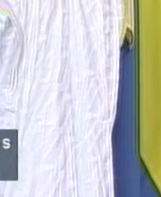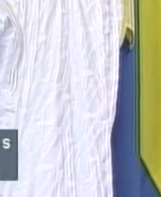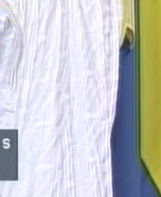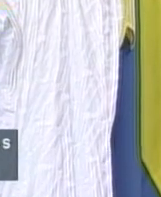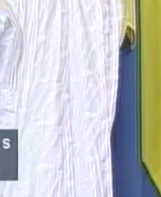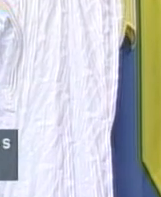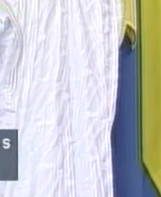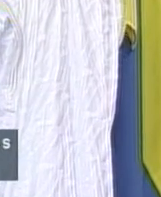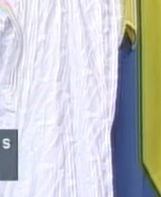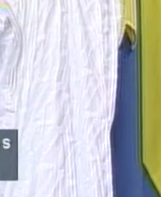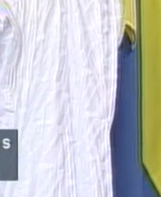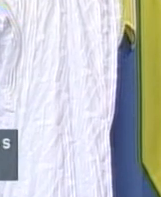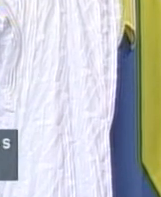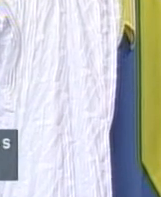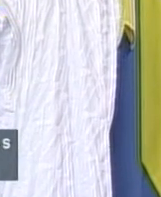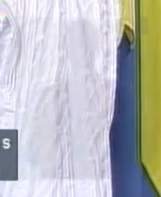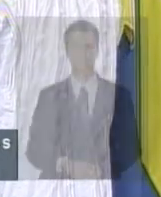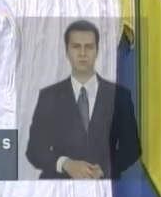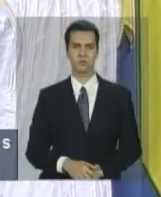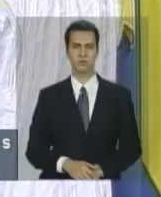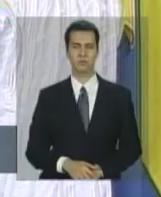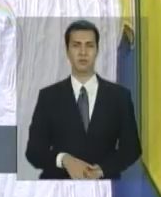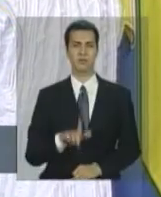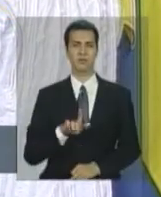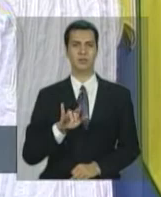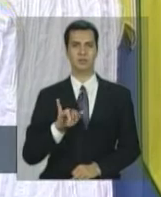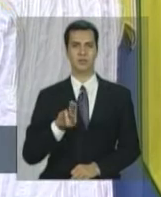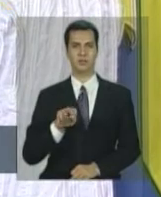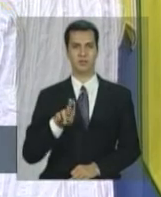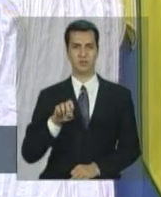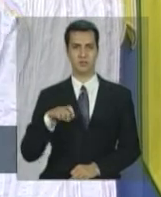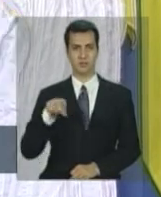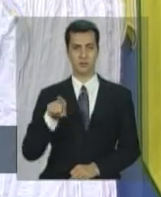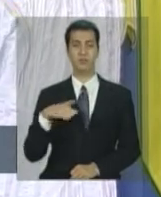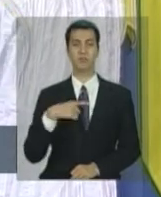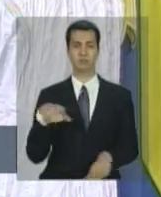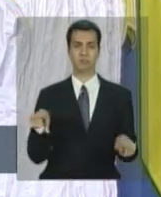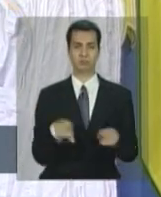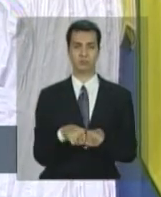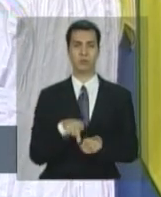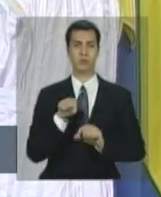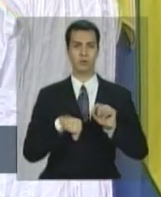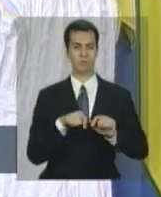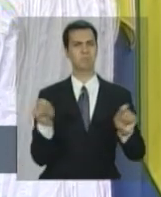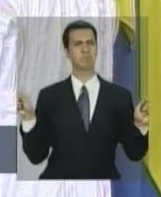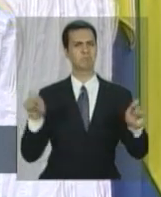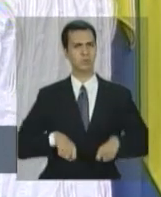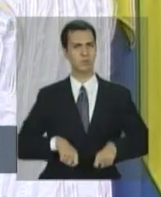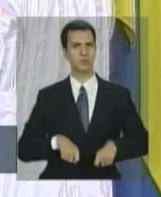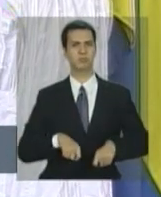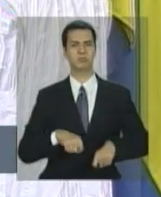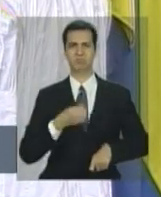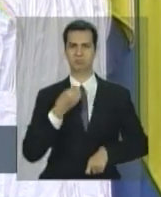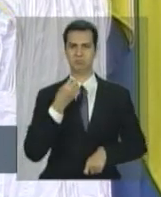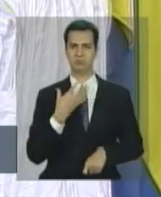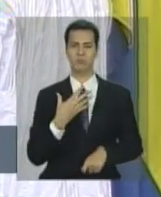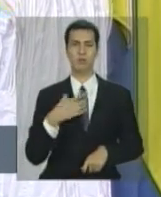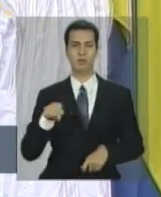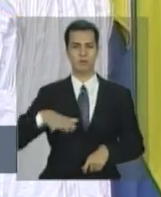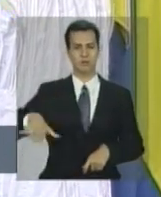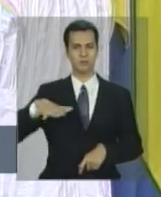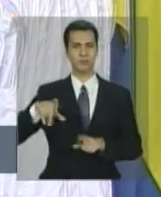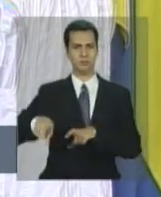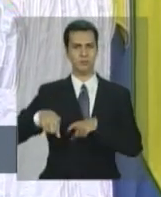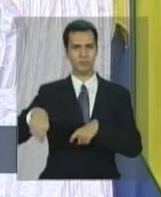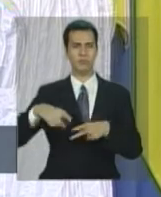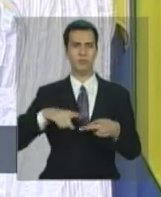A Guiné tem também um potencial de crescimento considerável para os setores como